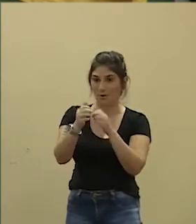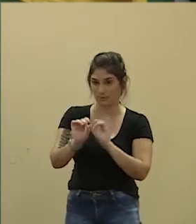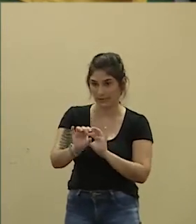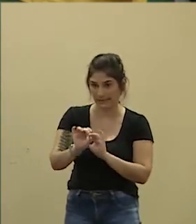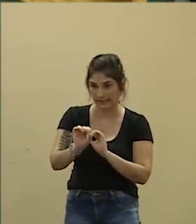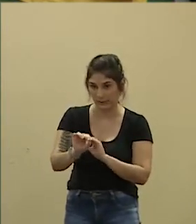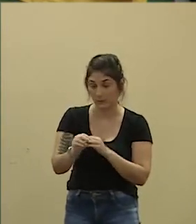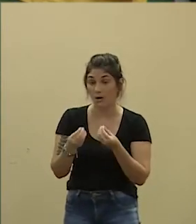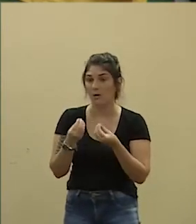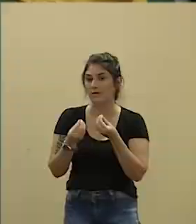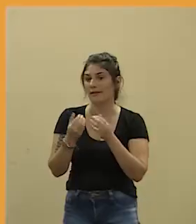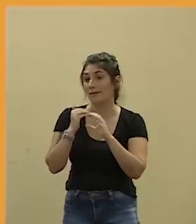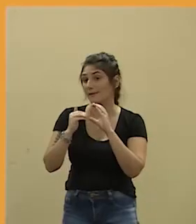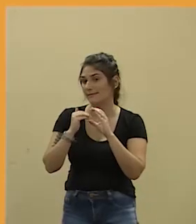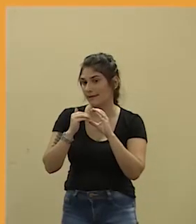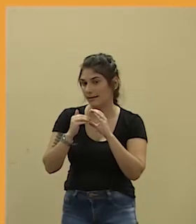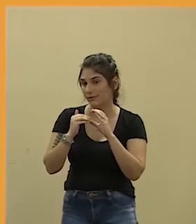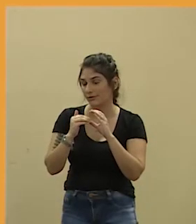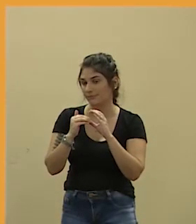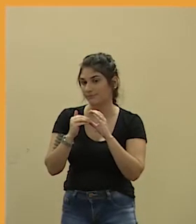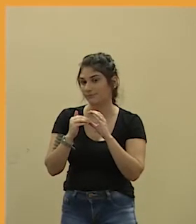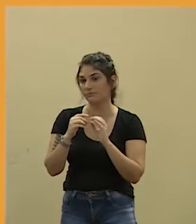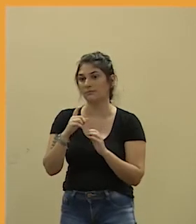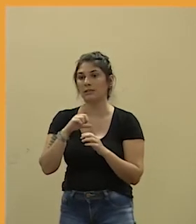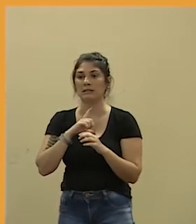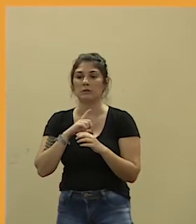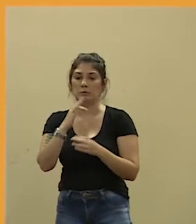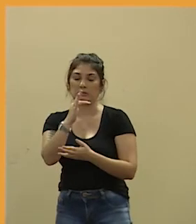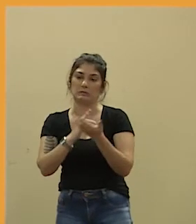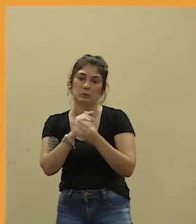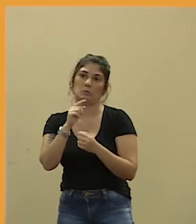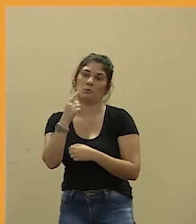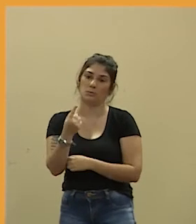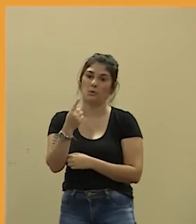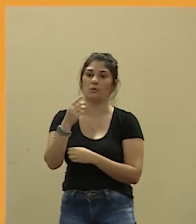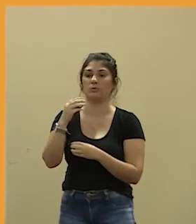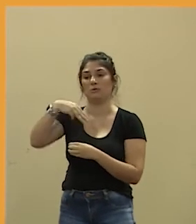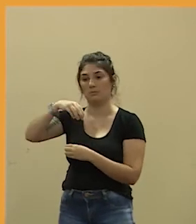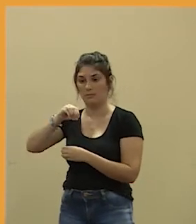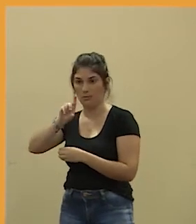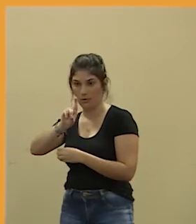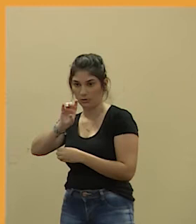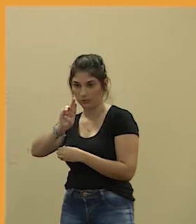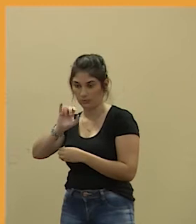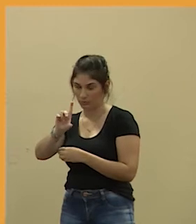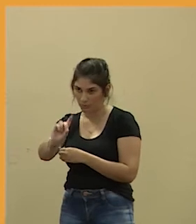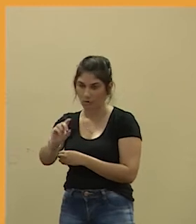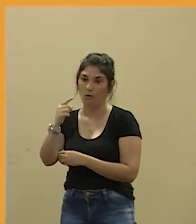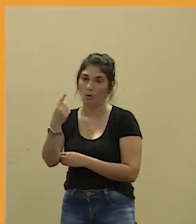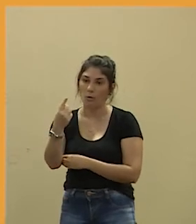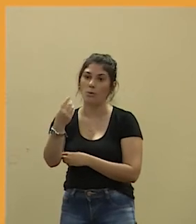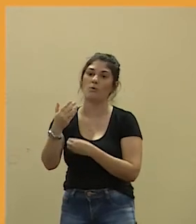do professor leão por gentileza o texto um tá no módulo um tópico materiais do curso o tema sobre as mudanças que a tecnologia trouxeram